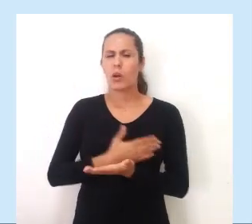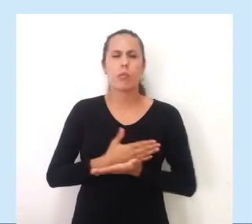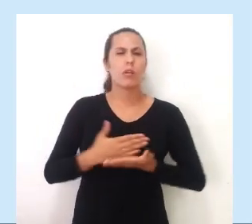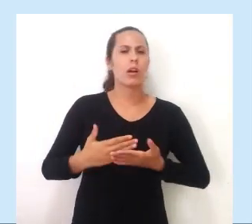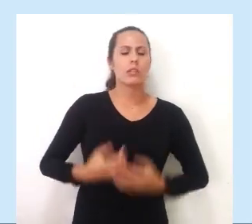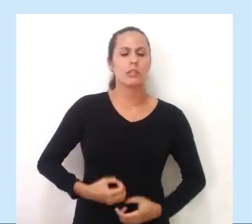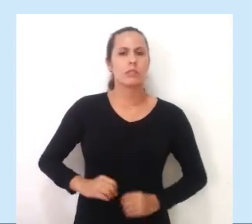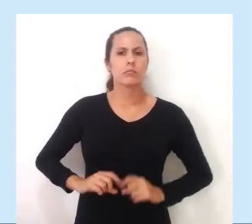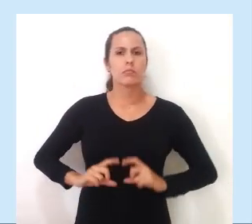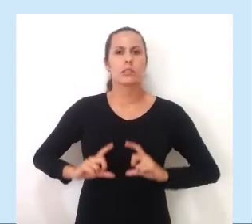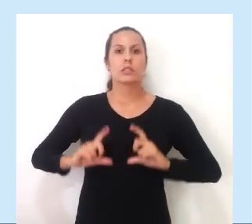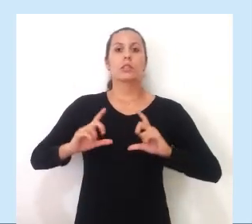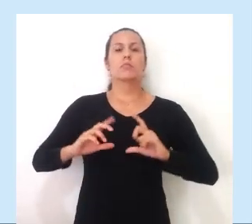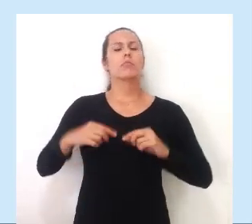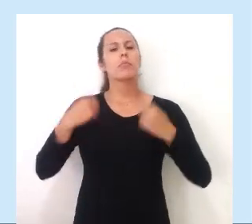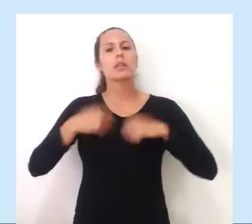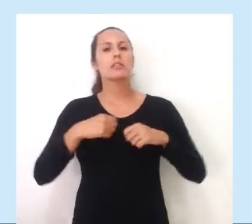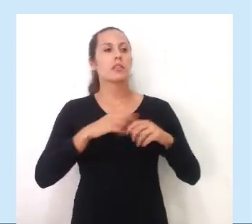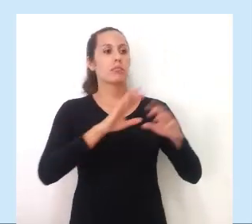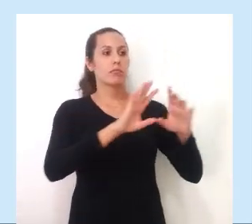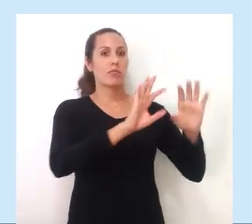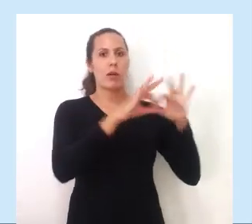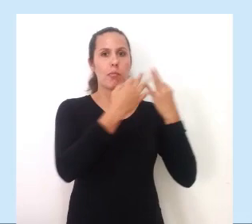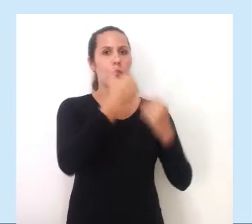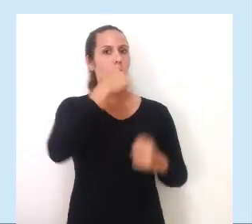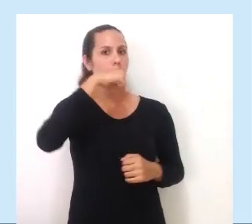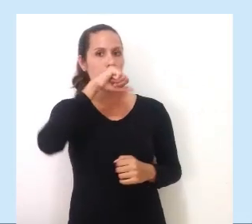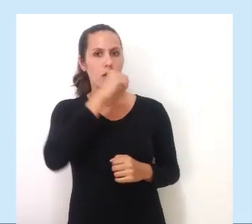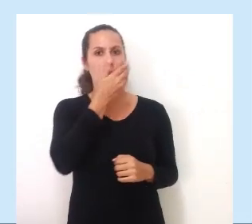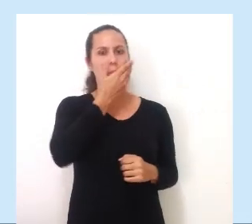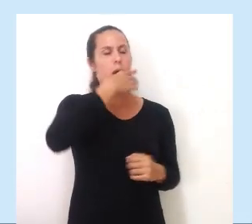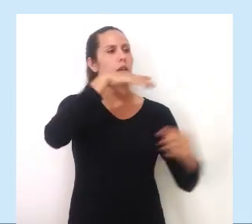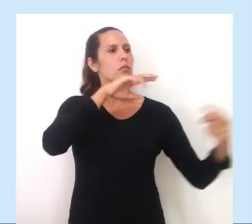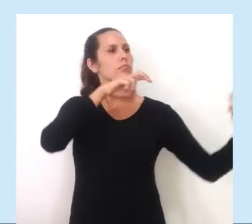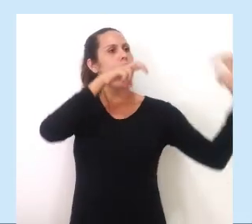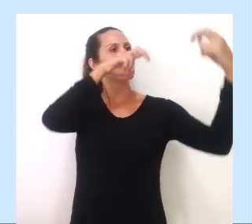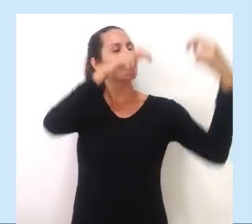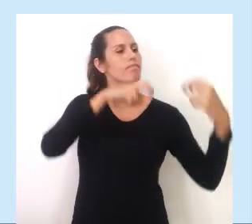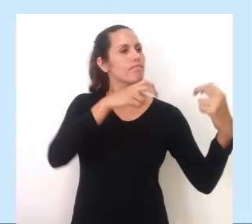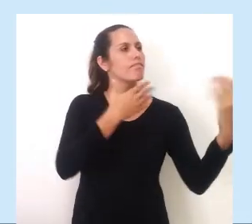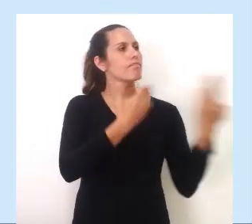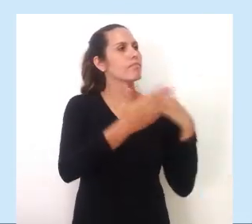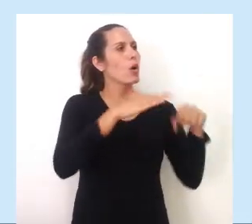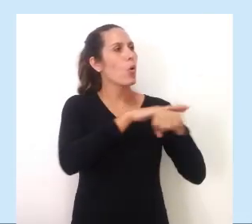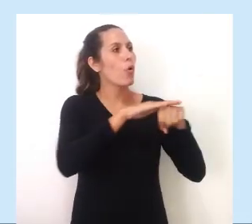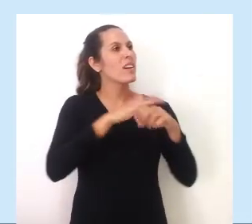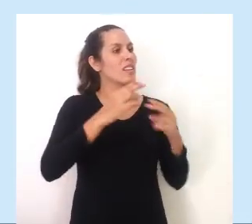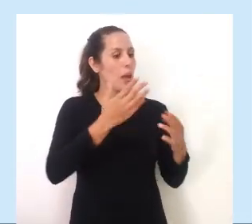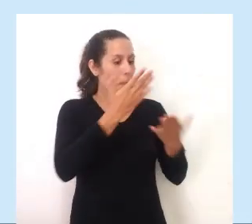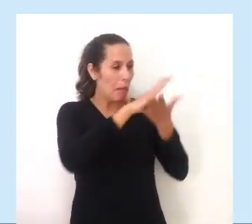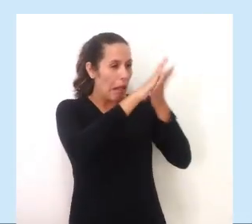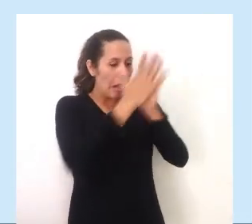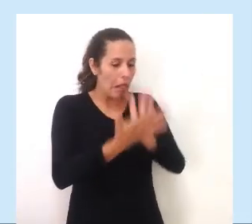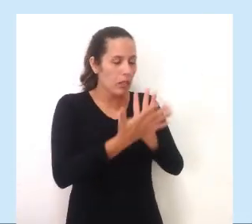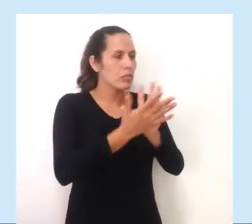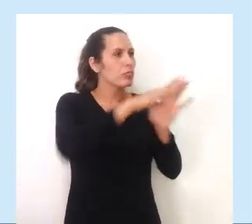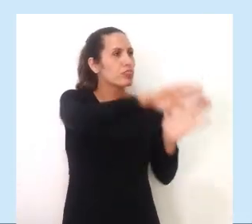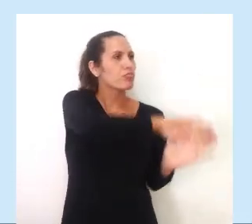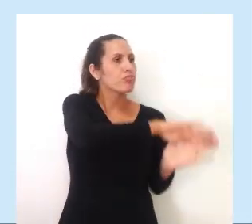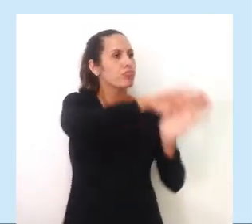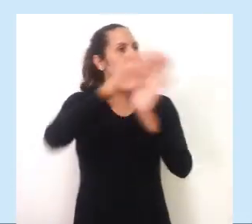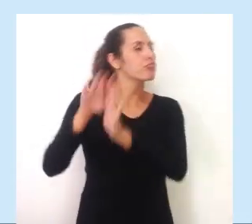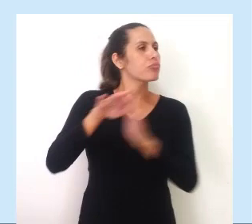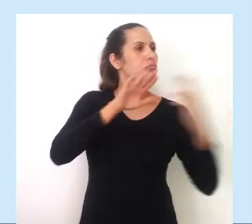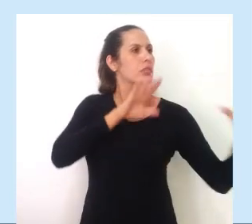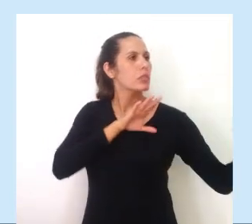E aí? E aí a gente precisa falar com mamãe, com papai, deixar esse tabu de lado, porque